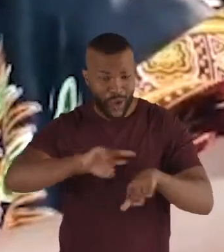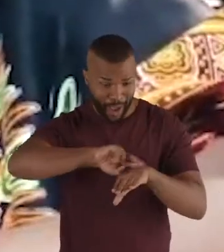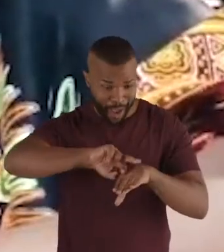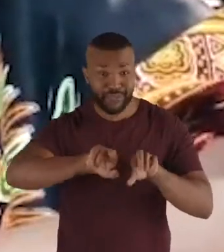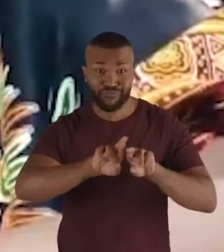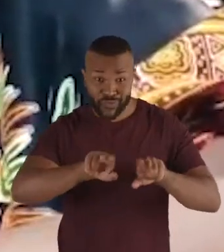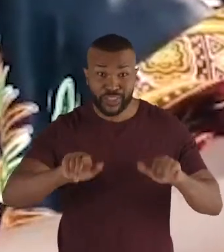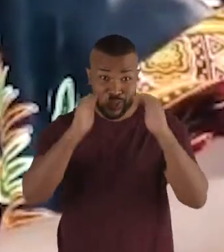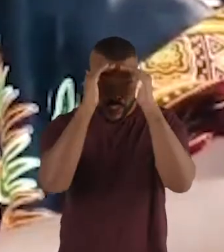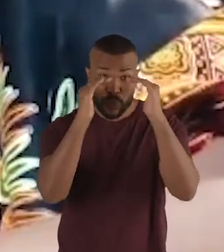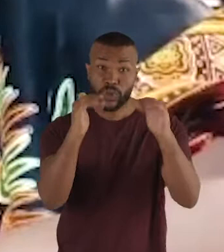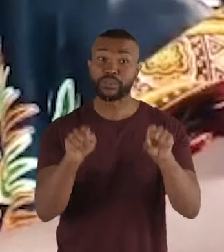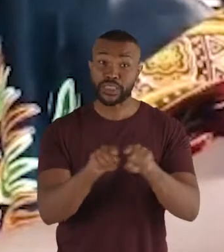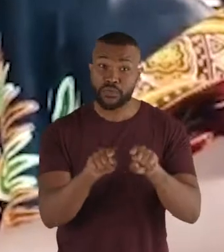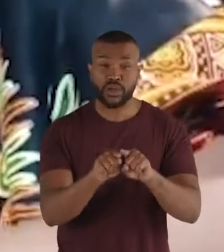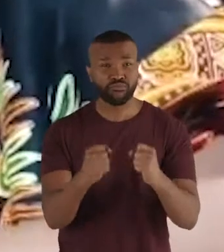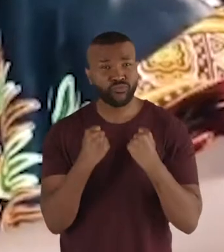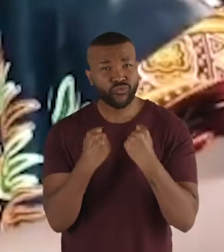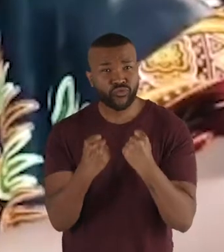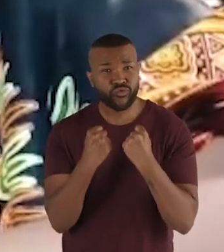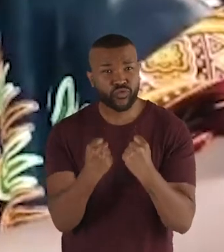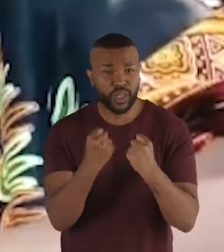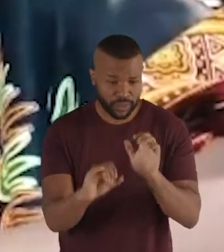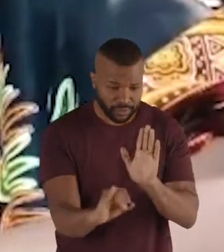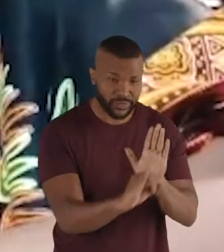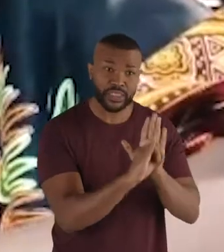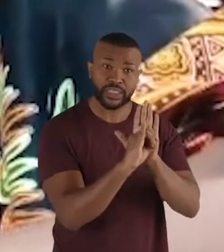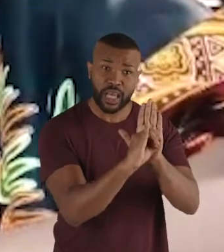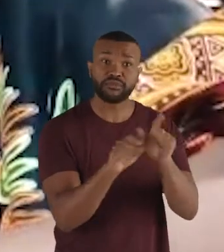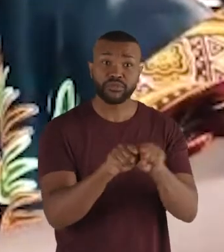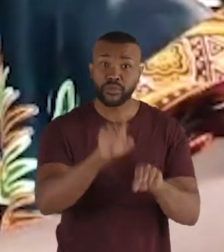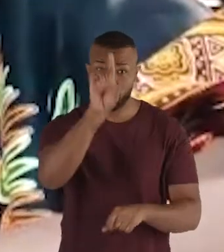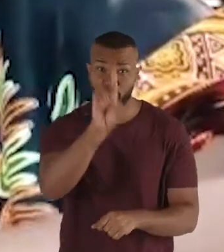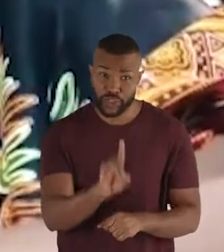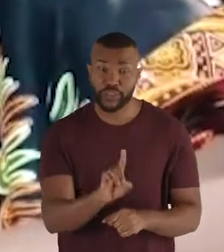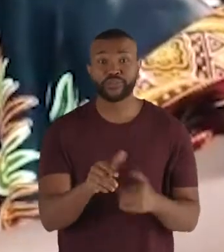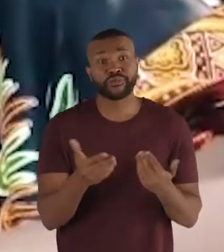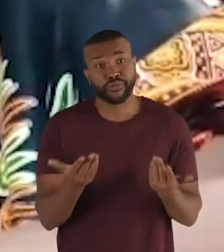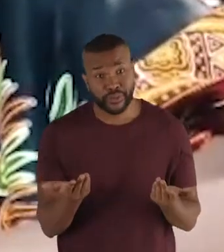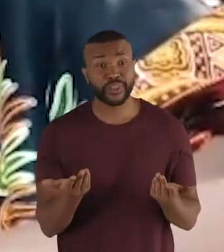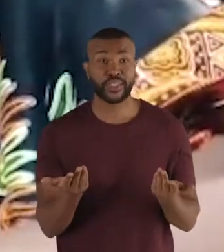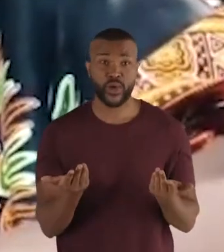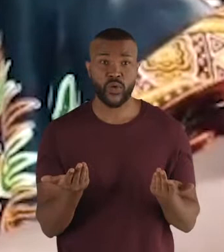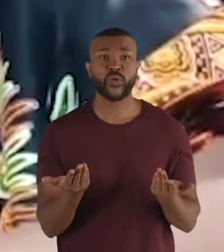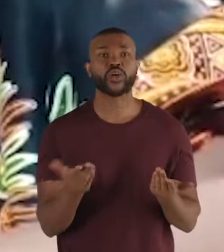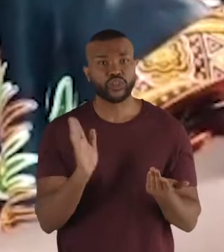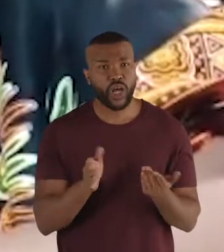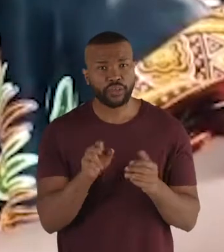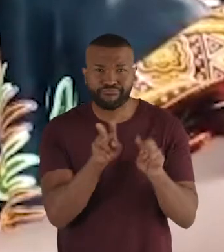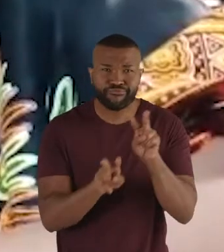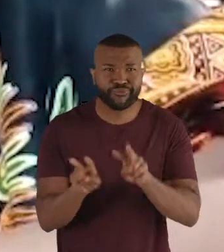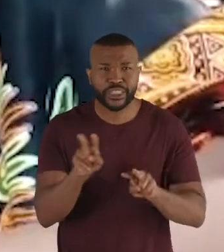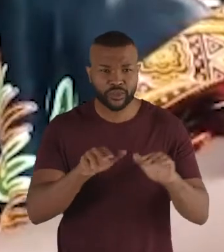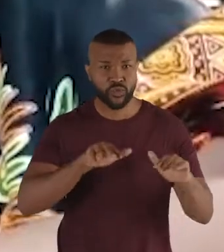que respeite e fortaleça as identidades e os direitos. Então, é nessa